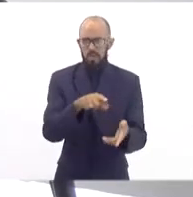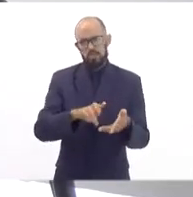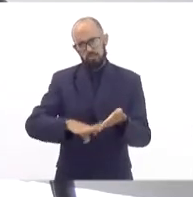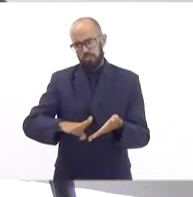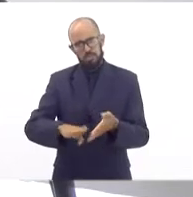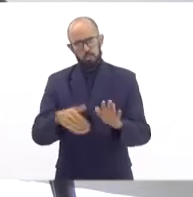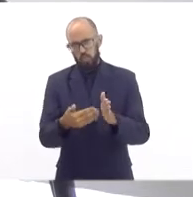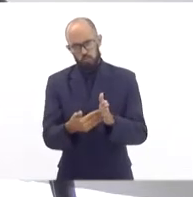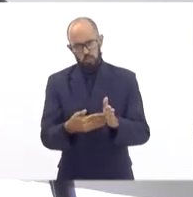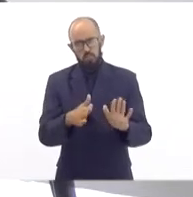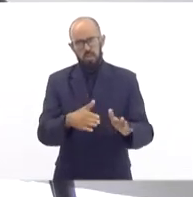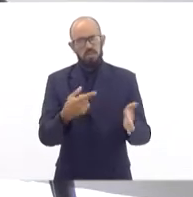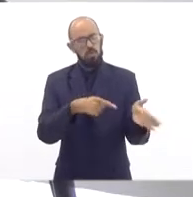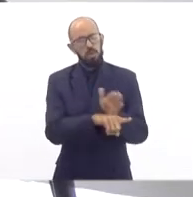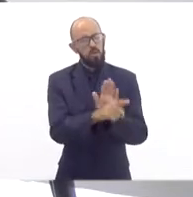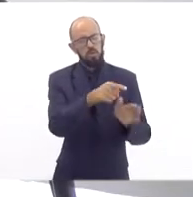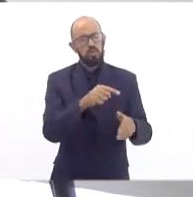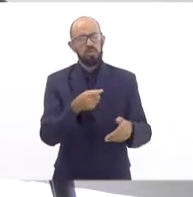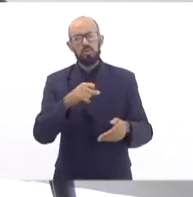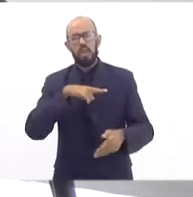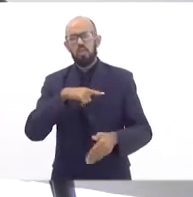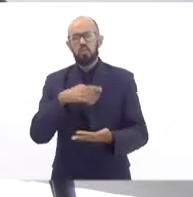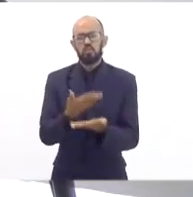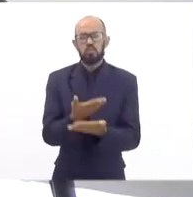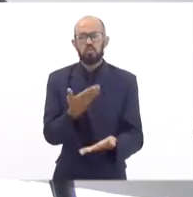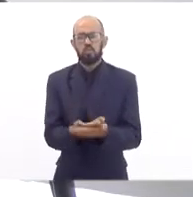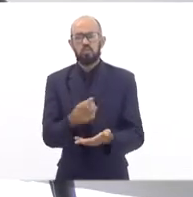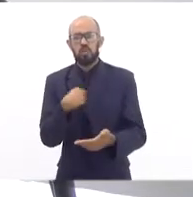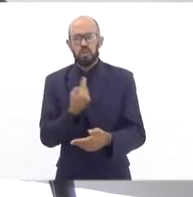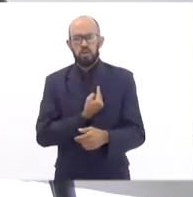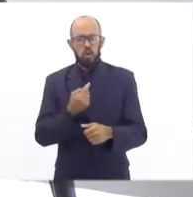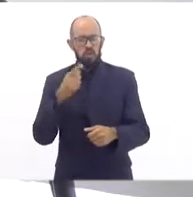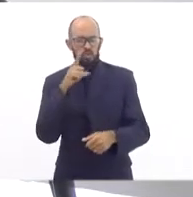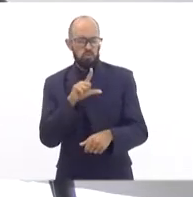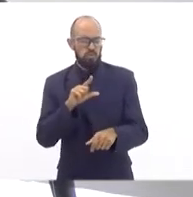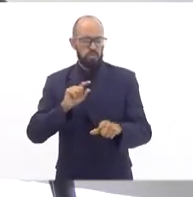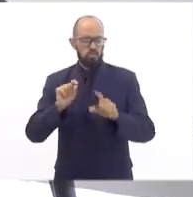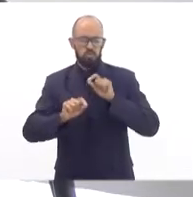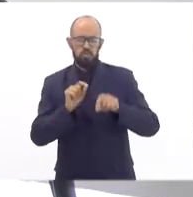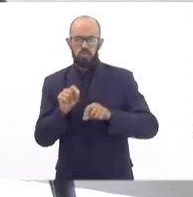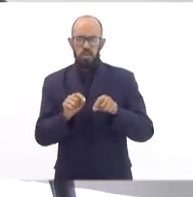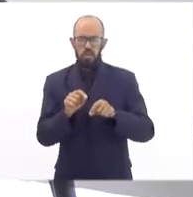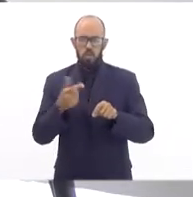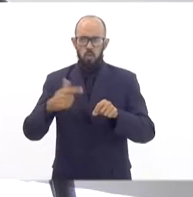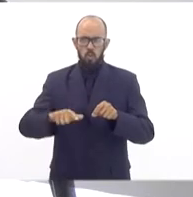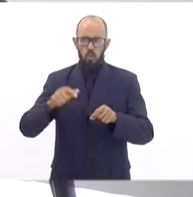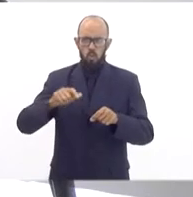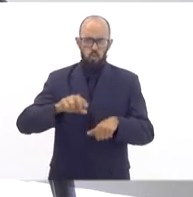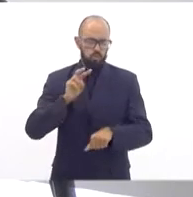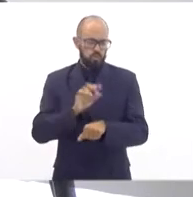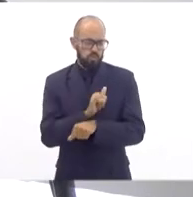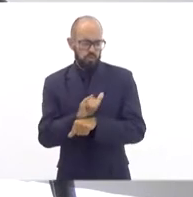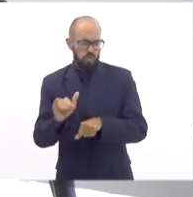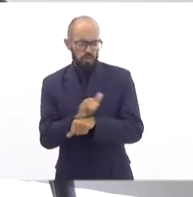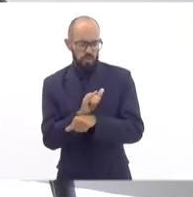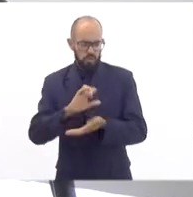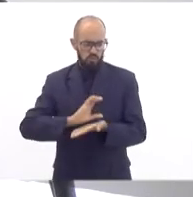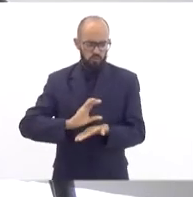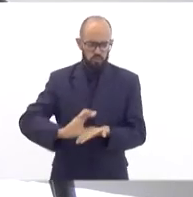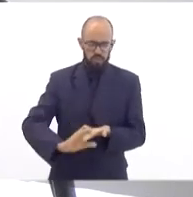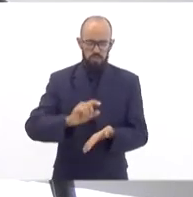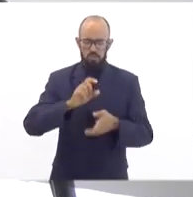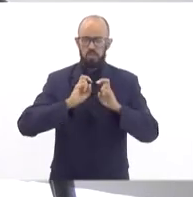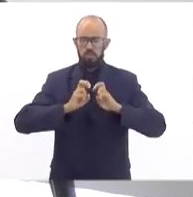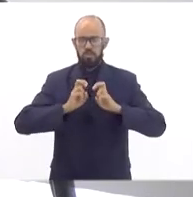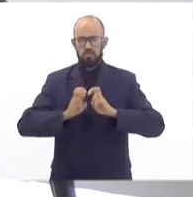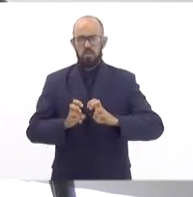estudo, né, está em curso algum estudo para que a gente encontre uma outra forma de financiamento desse transporte?